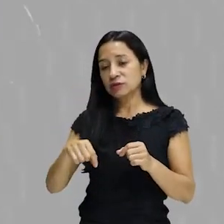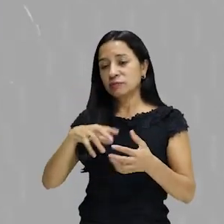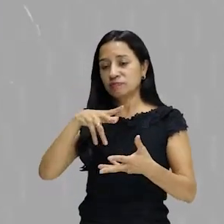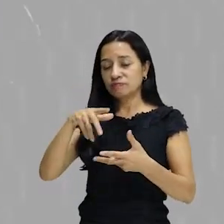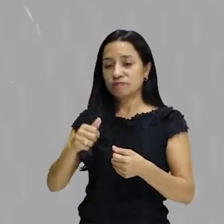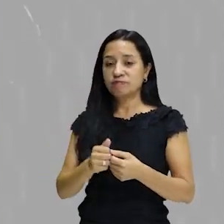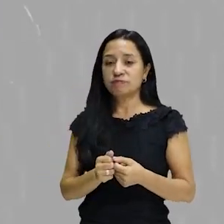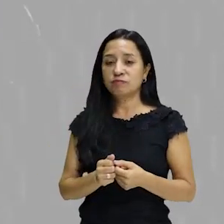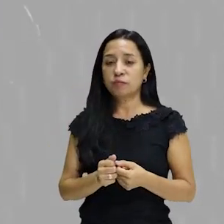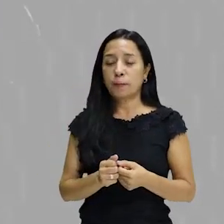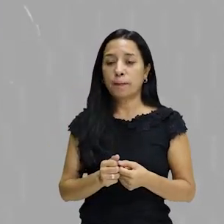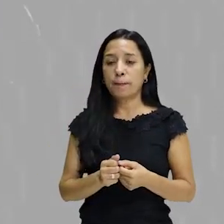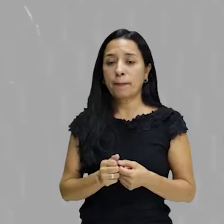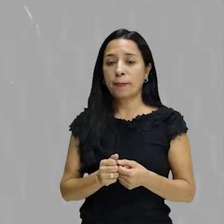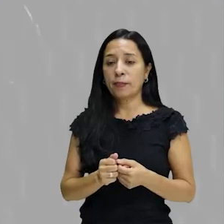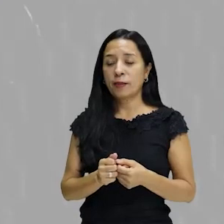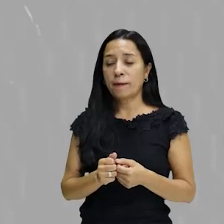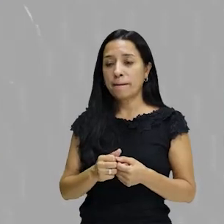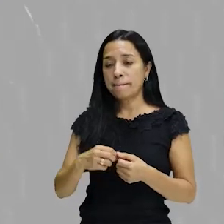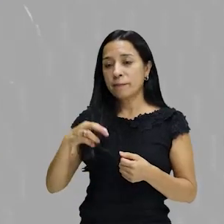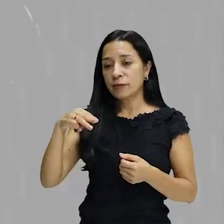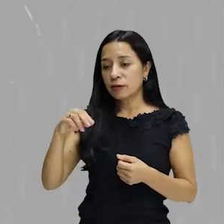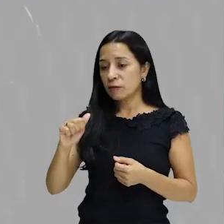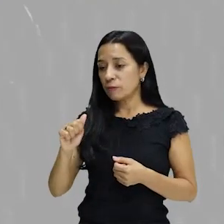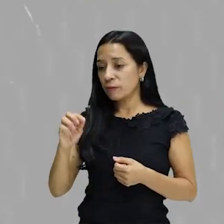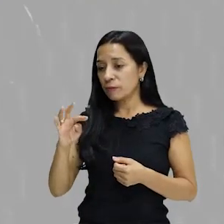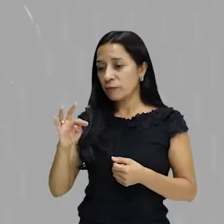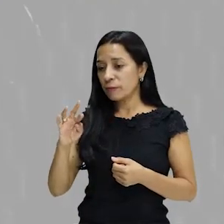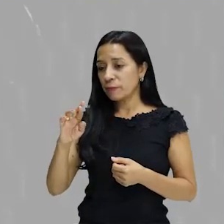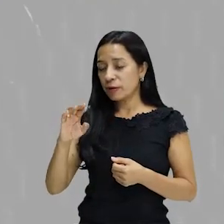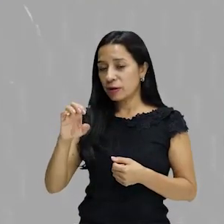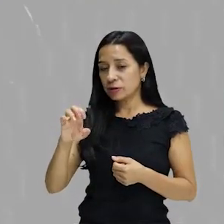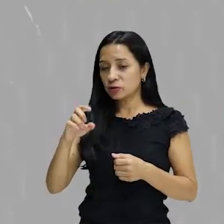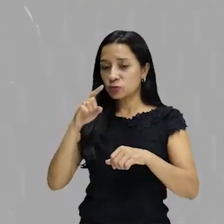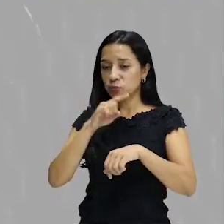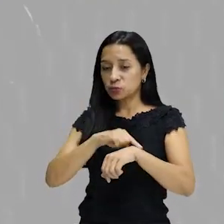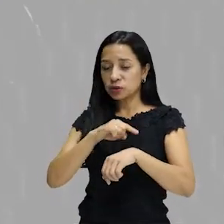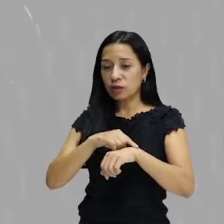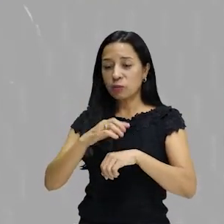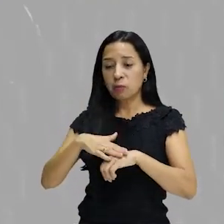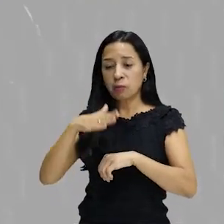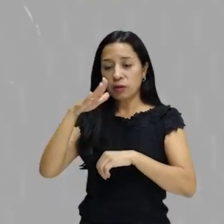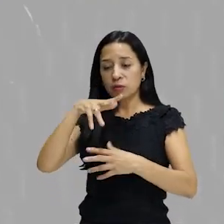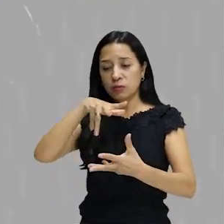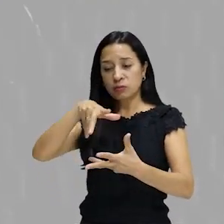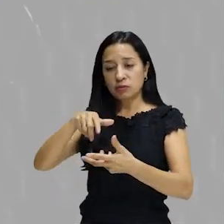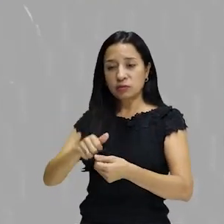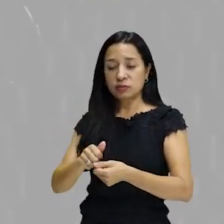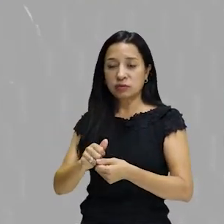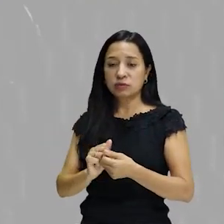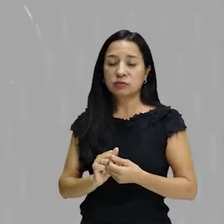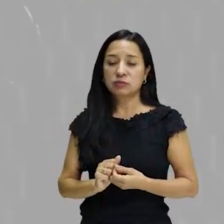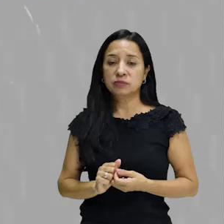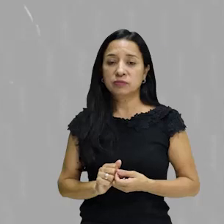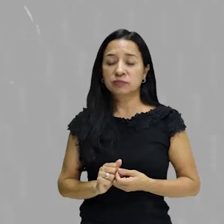dias, né? Ele é maior do que na Terra, ok? Em Júpiter e Saturno isso vai aumentando,